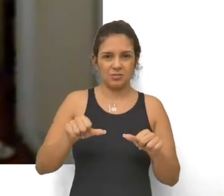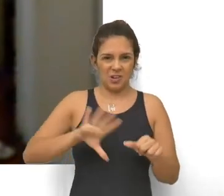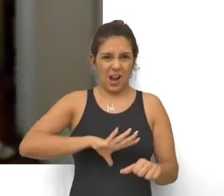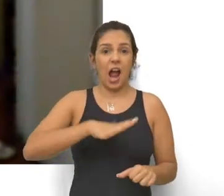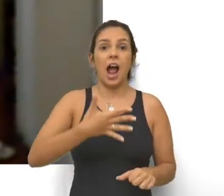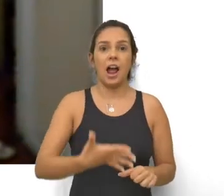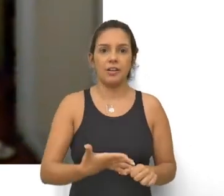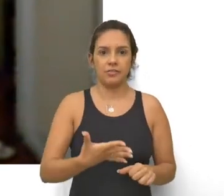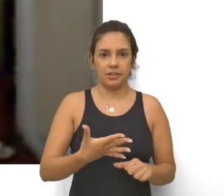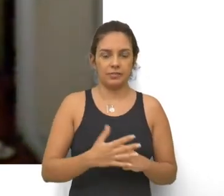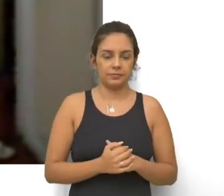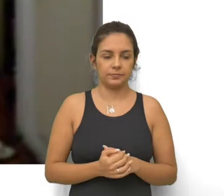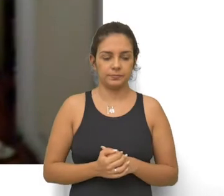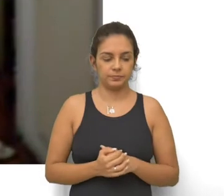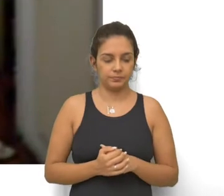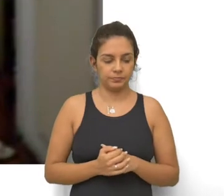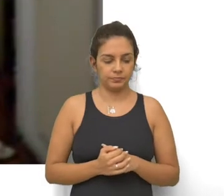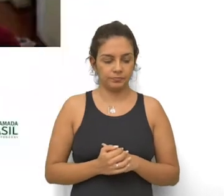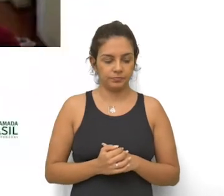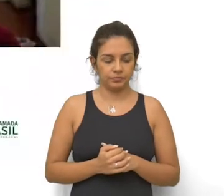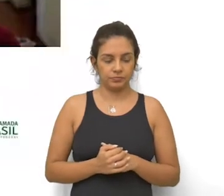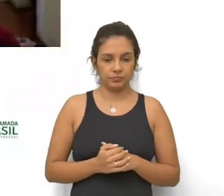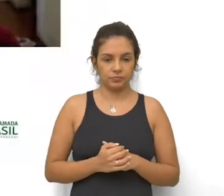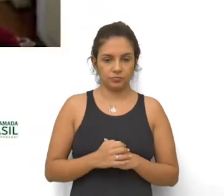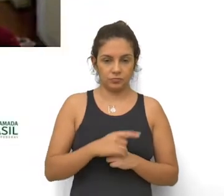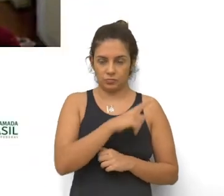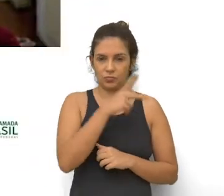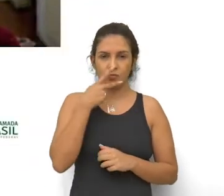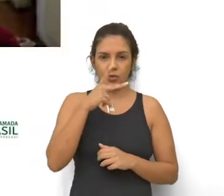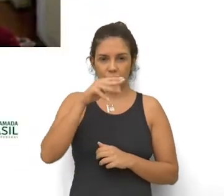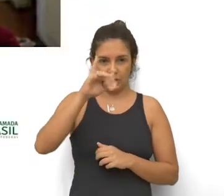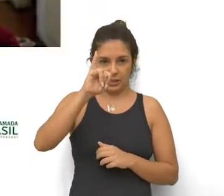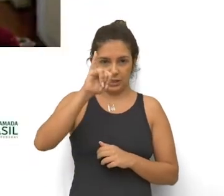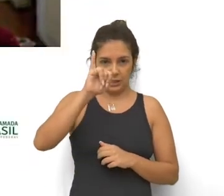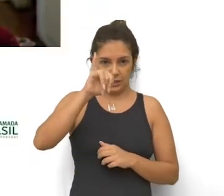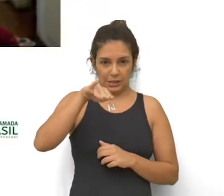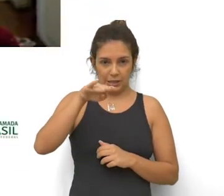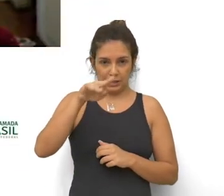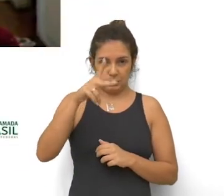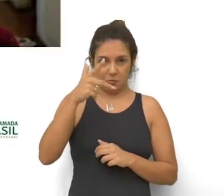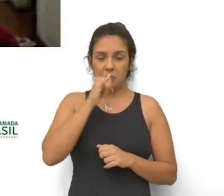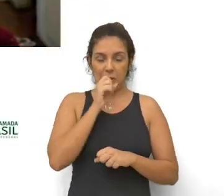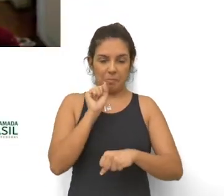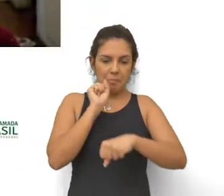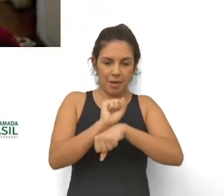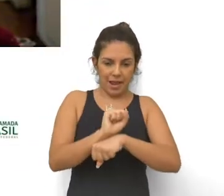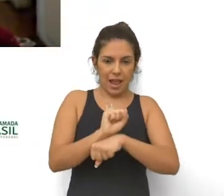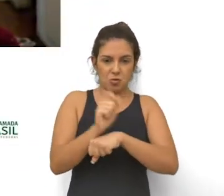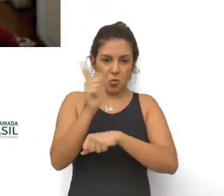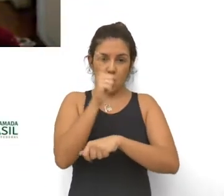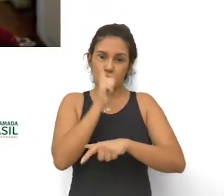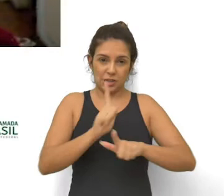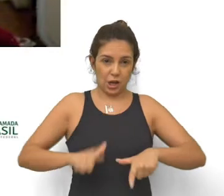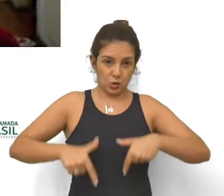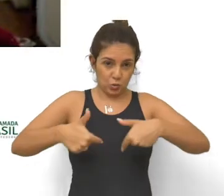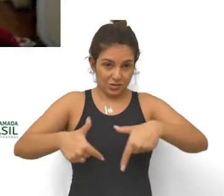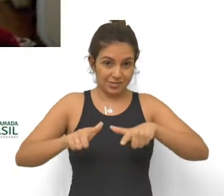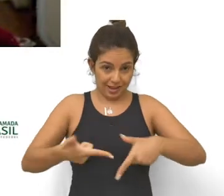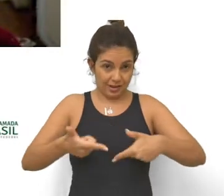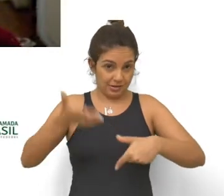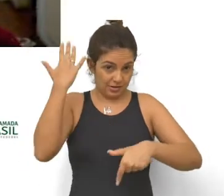revoltados. A impotência frente à ditadura plena, como foi o Brasil